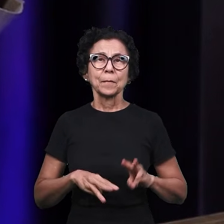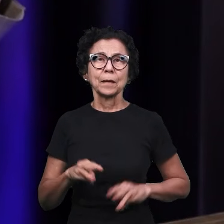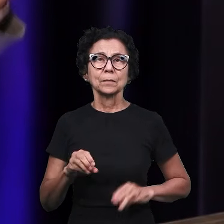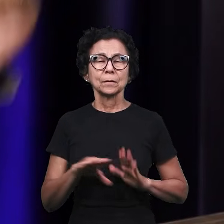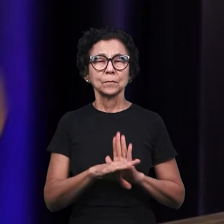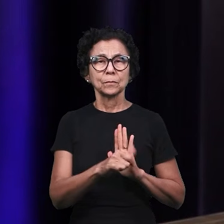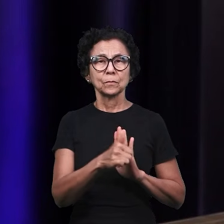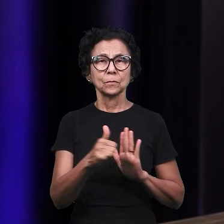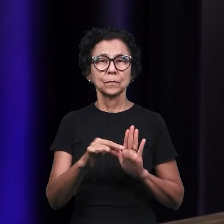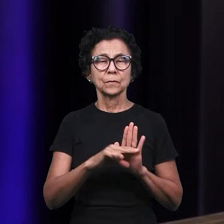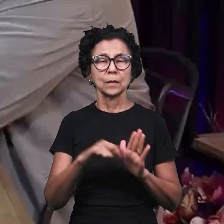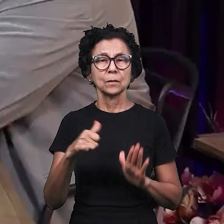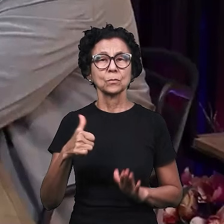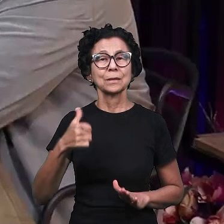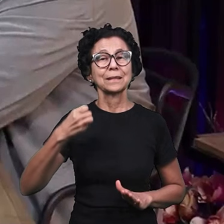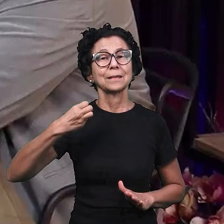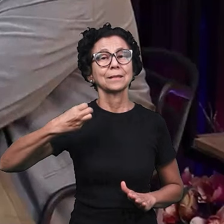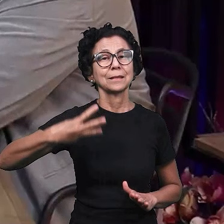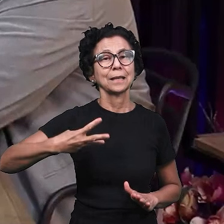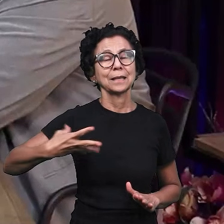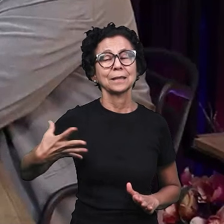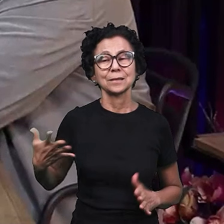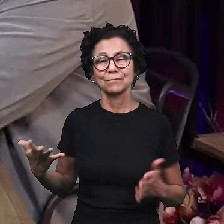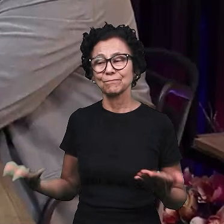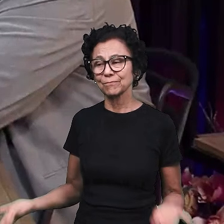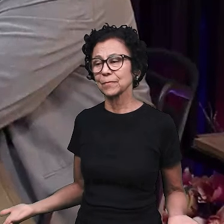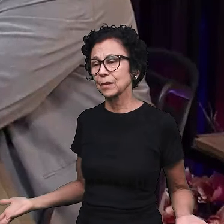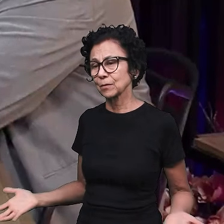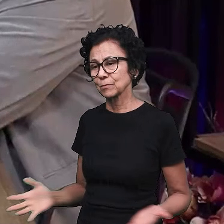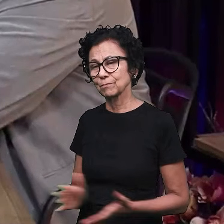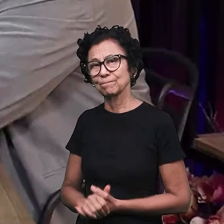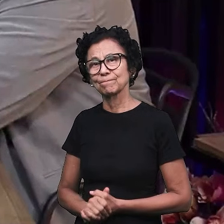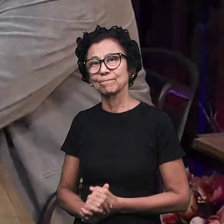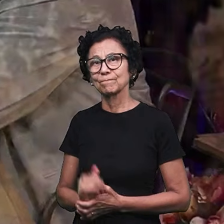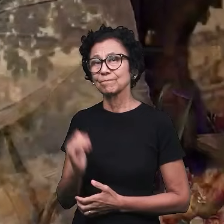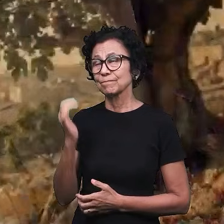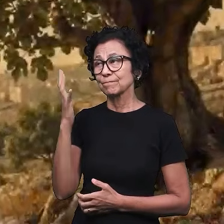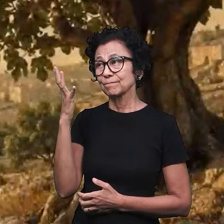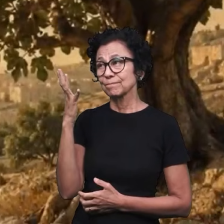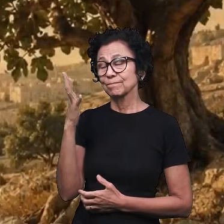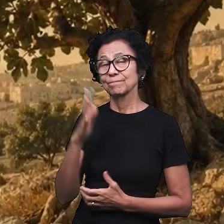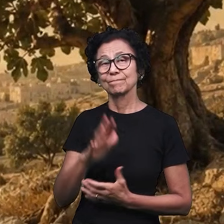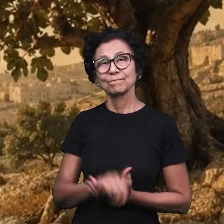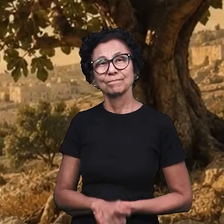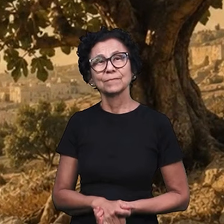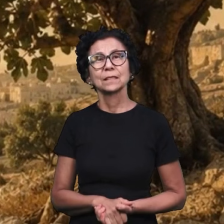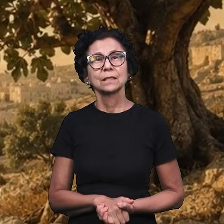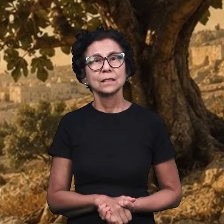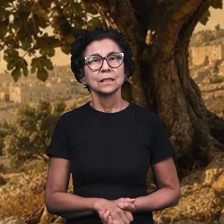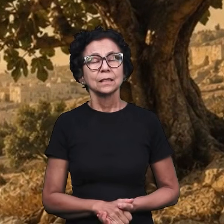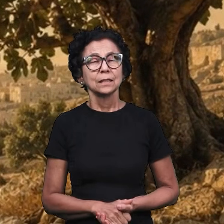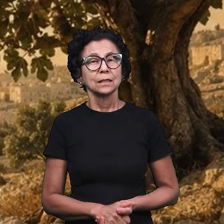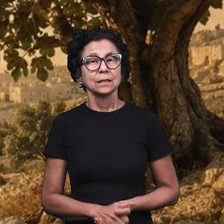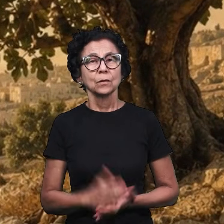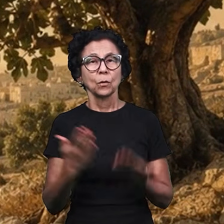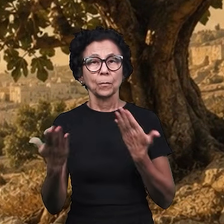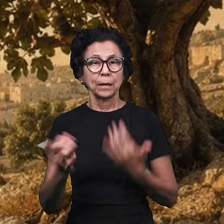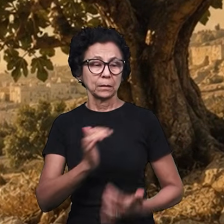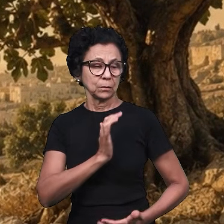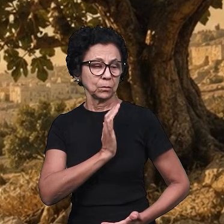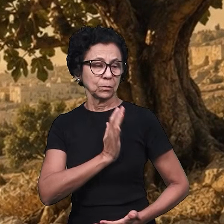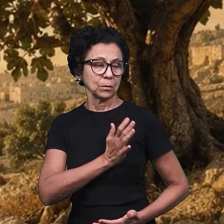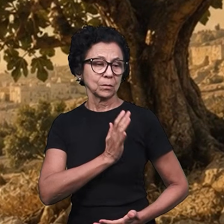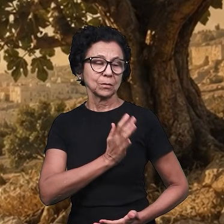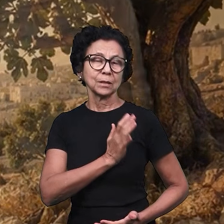em Marcos 11, verso 13, então nada achou senão folhas. Então o Senhor, ao olhar o